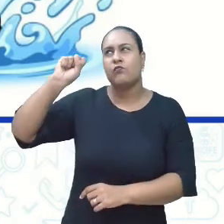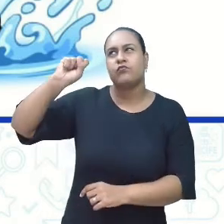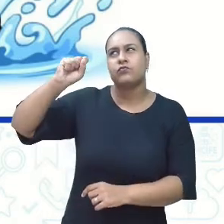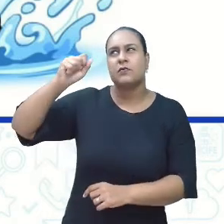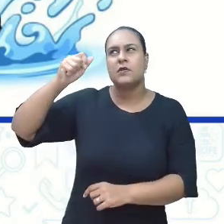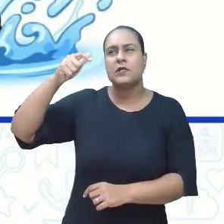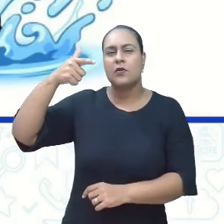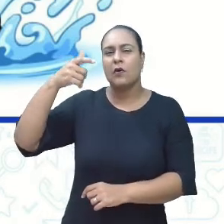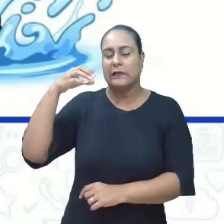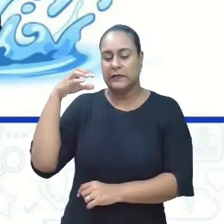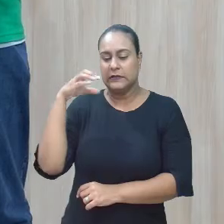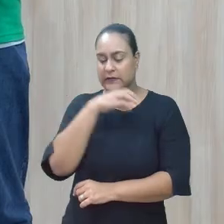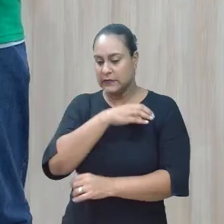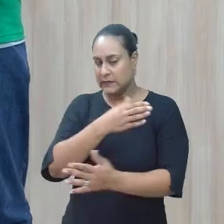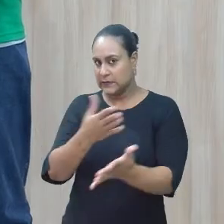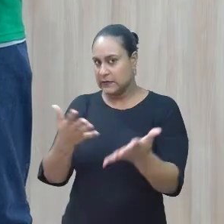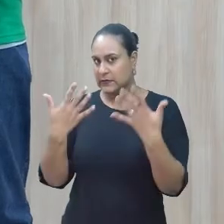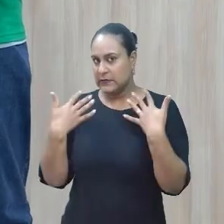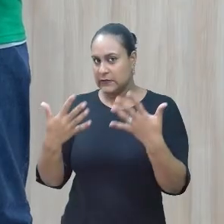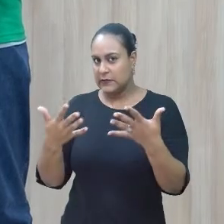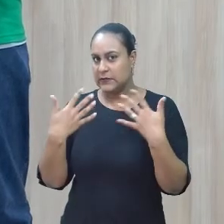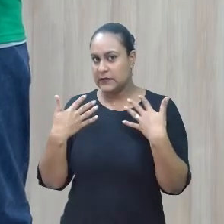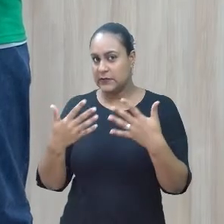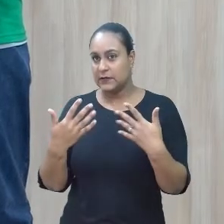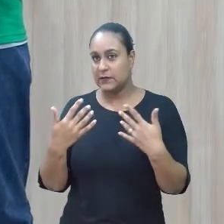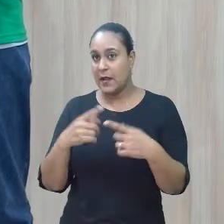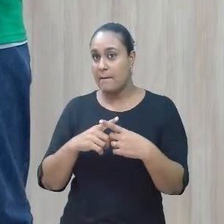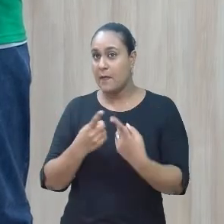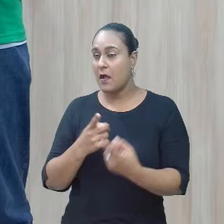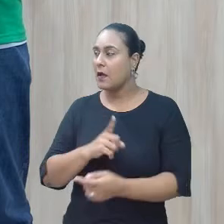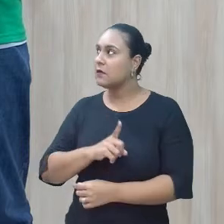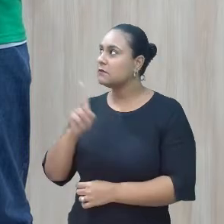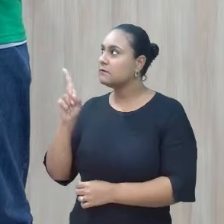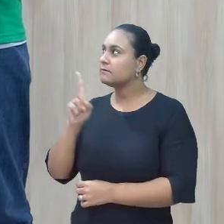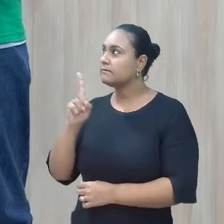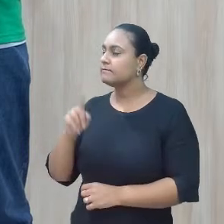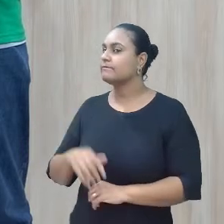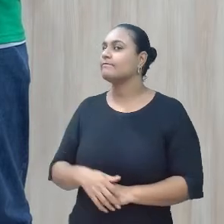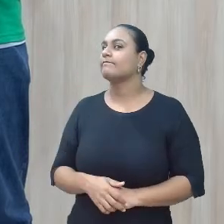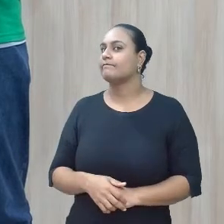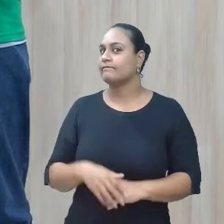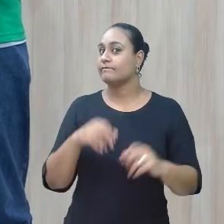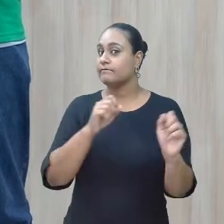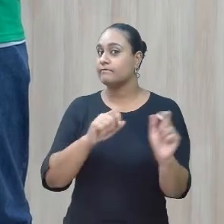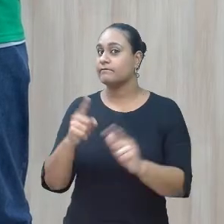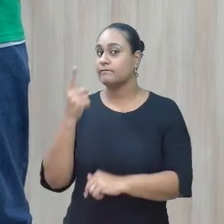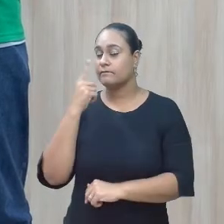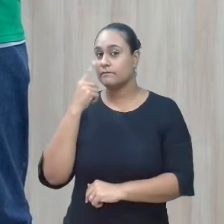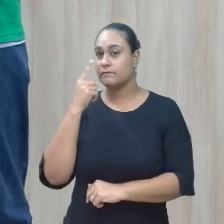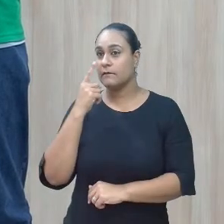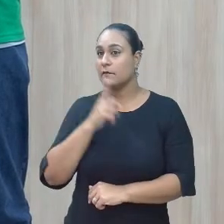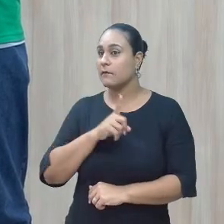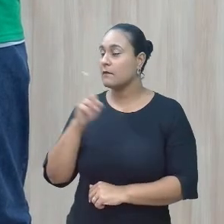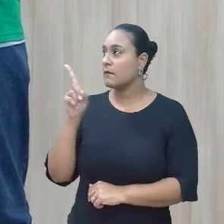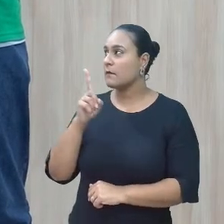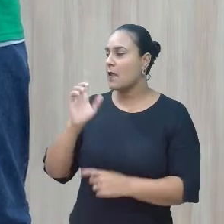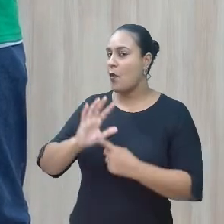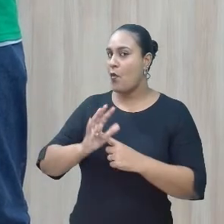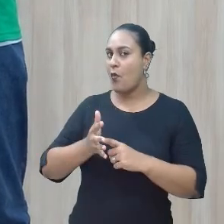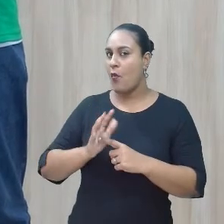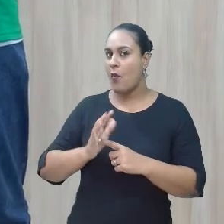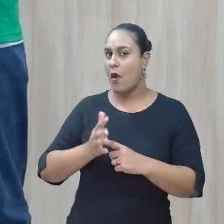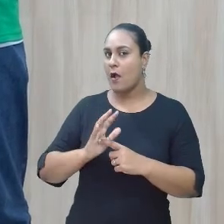o tempo está quente, não é o clima. Mas aqui, ó, tá vendo, ó, em sua tela, esses equipamentos aqui, ó, no